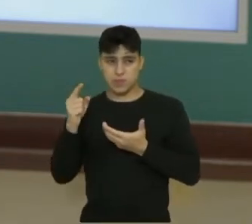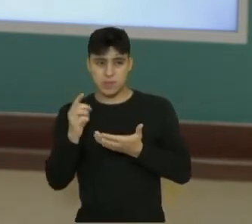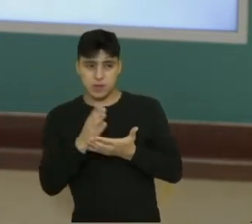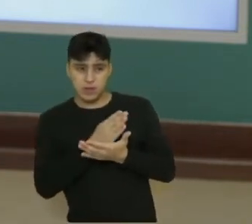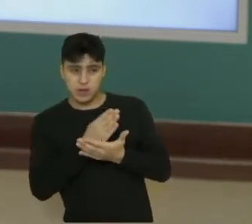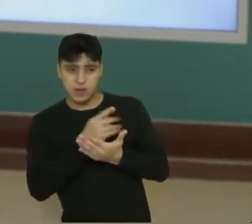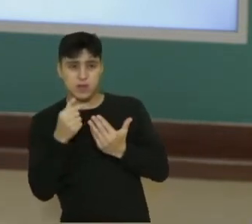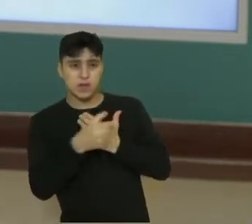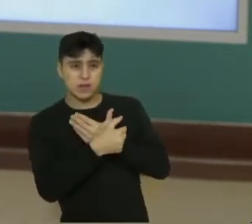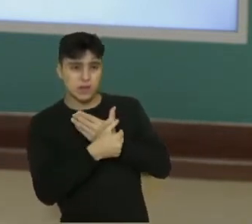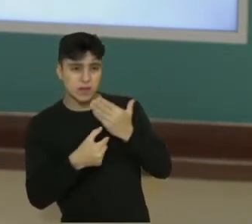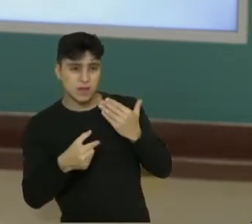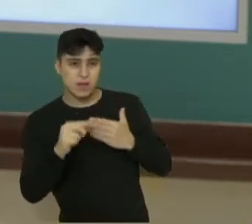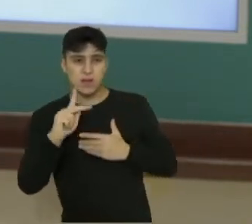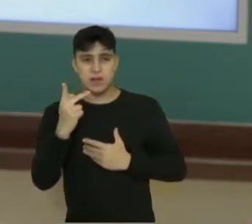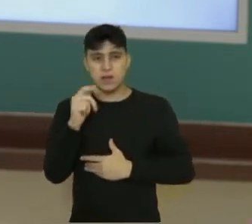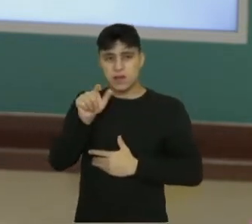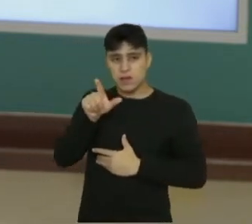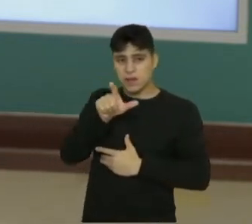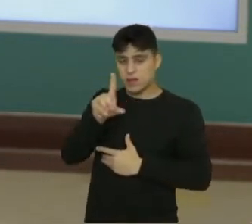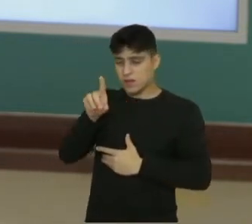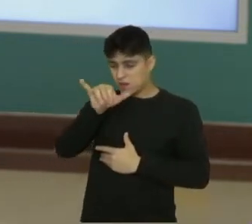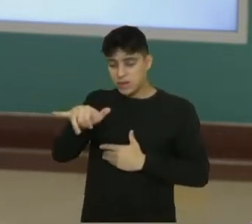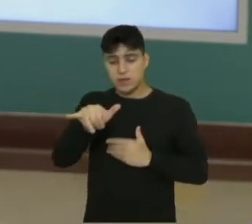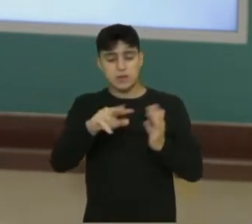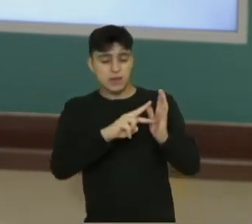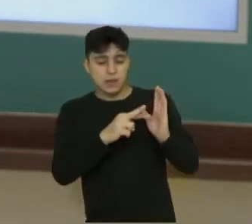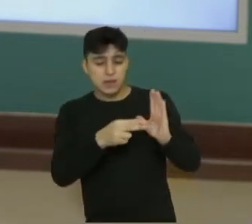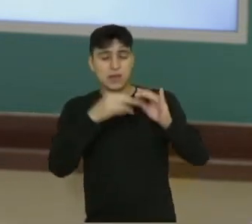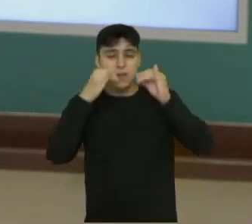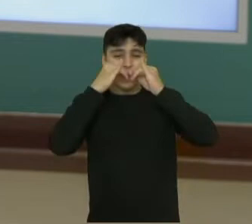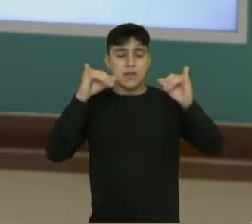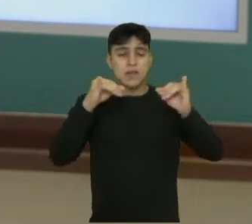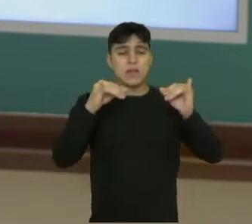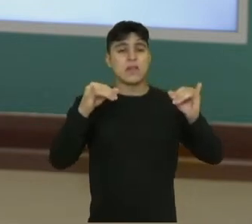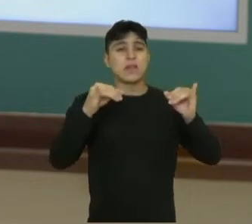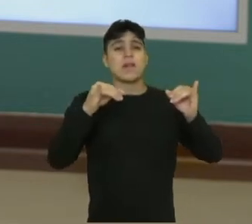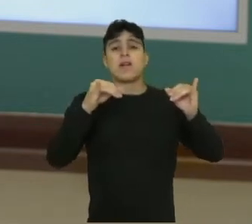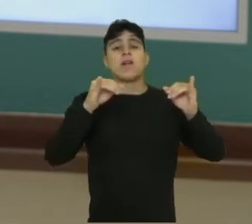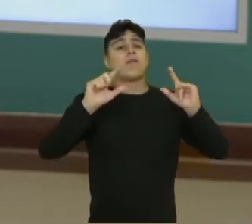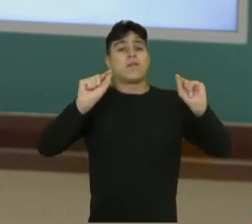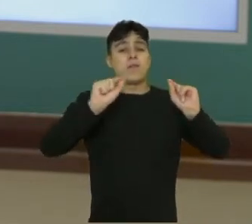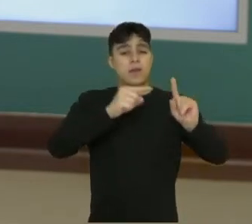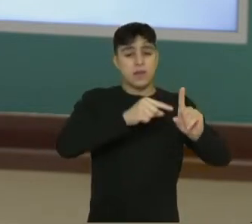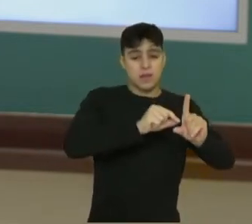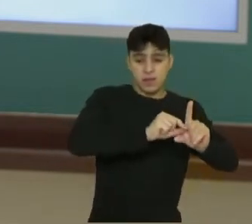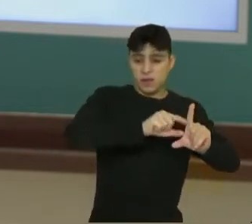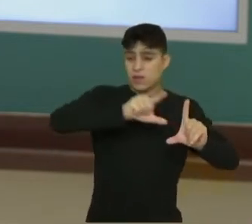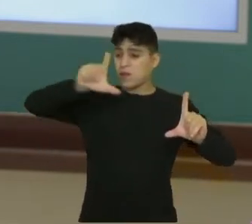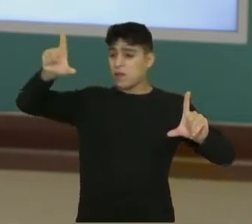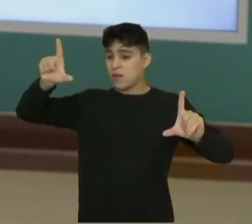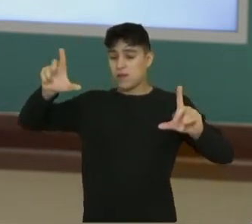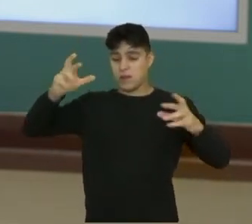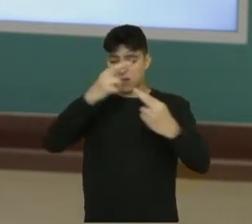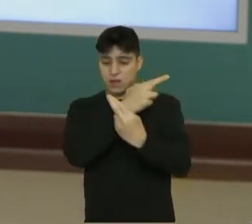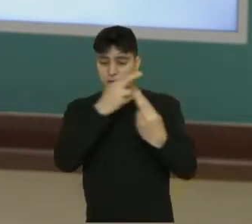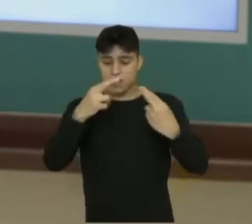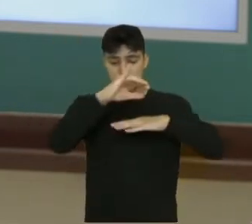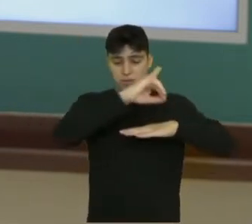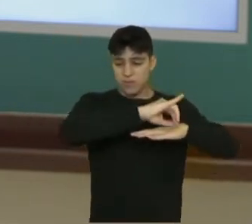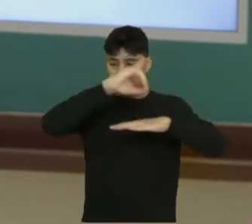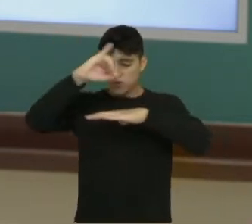exemplo, e diz assim que, tecnicamente, energia é uma grandeza escalar associada ao estado de um ou mais objetos. Quando eu